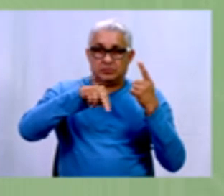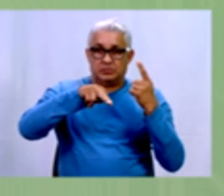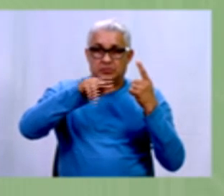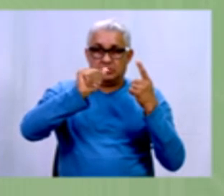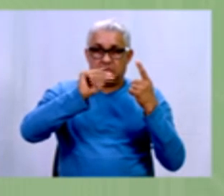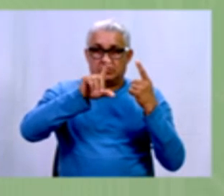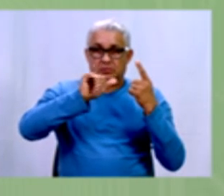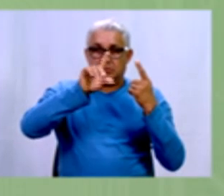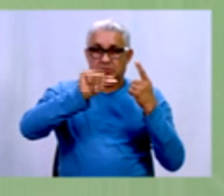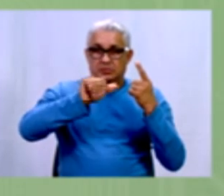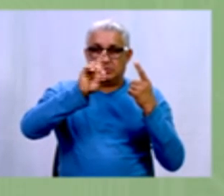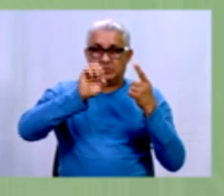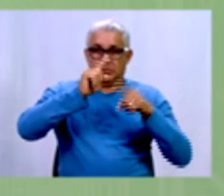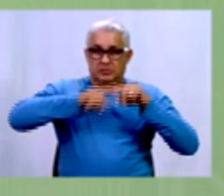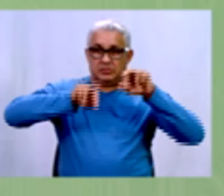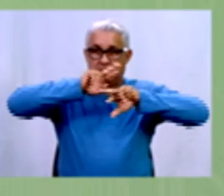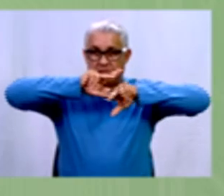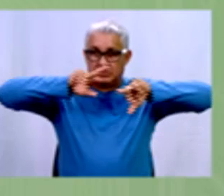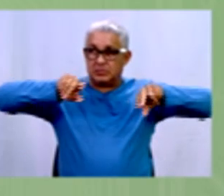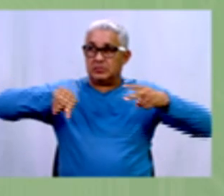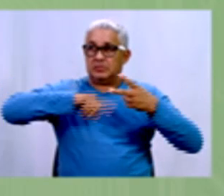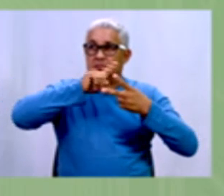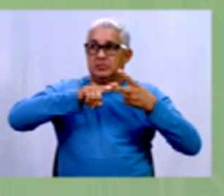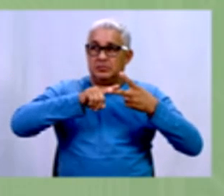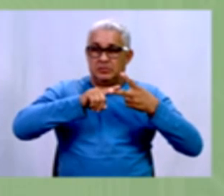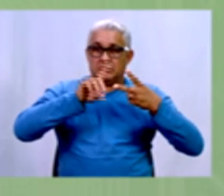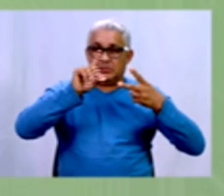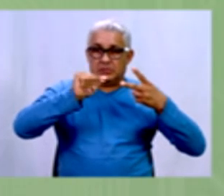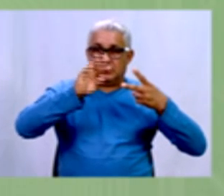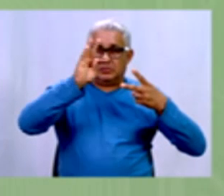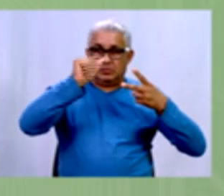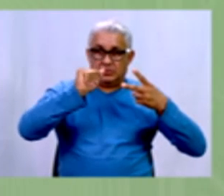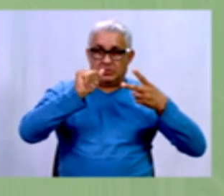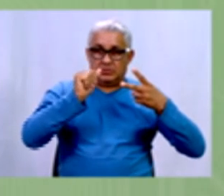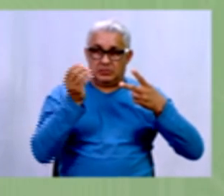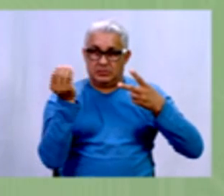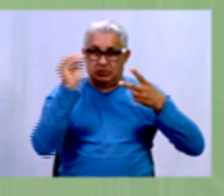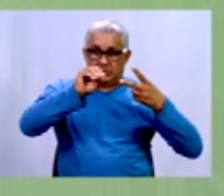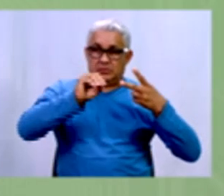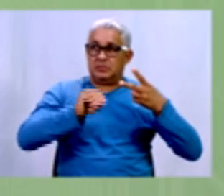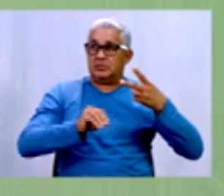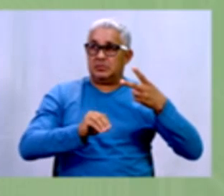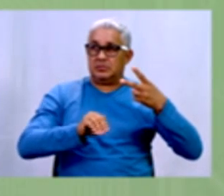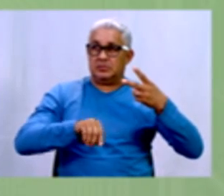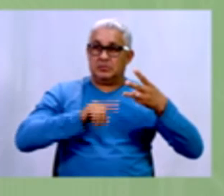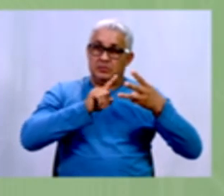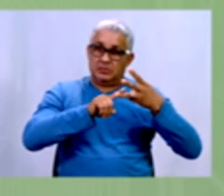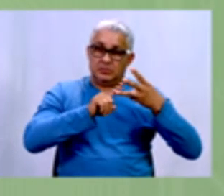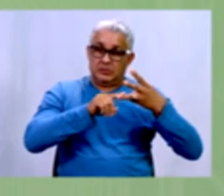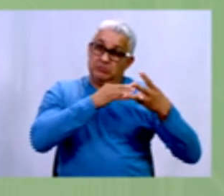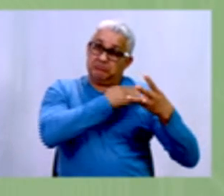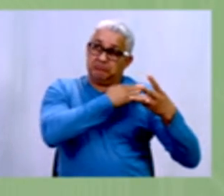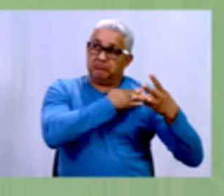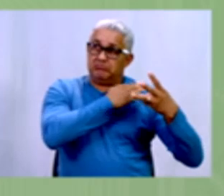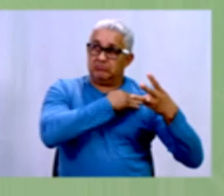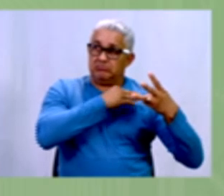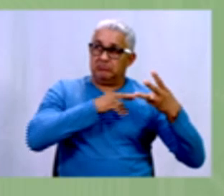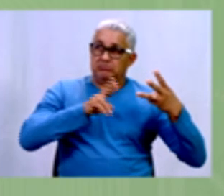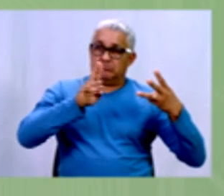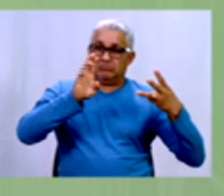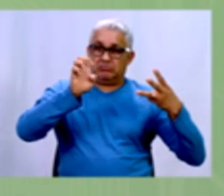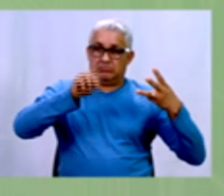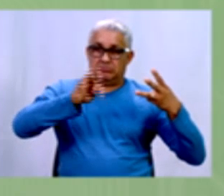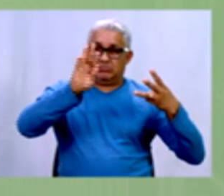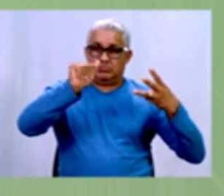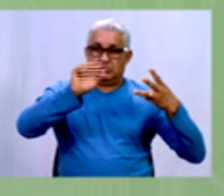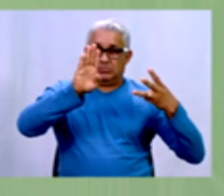produto, decidir as datas de lançamento, é responsável pela rentabilidade,